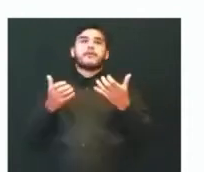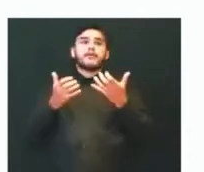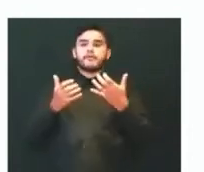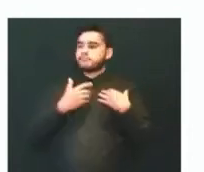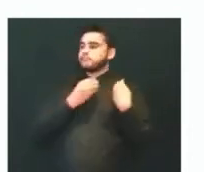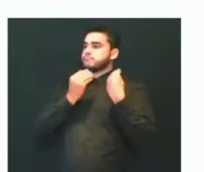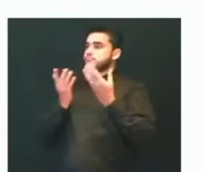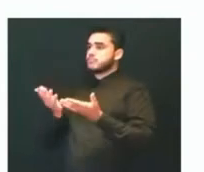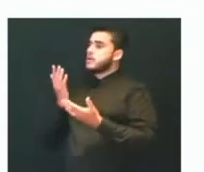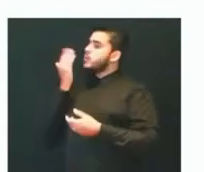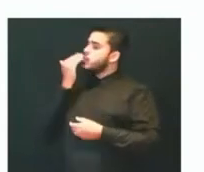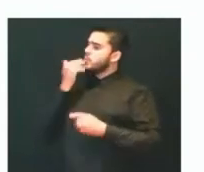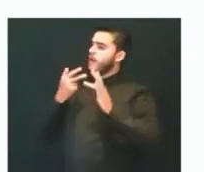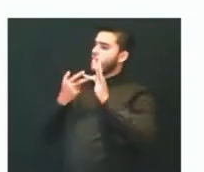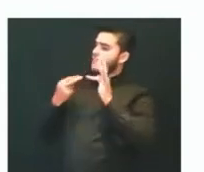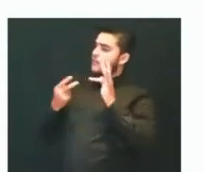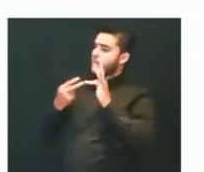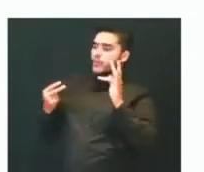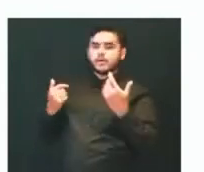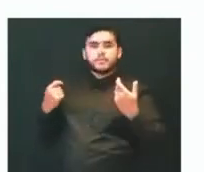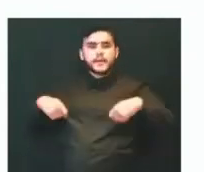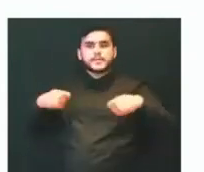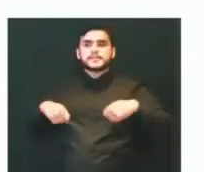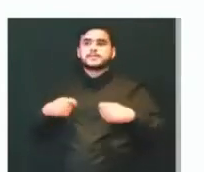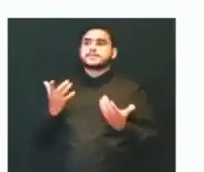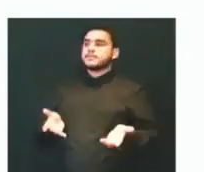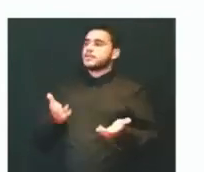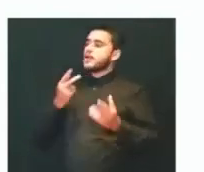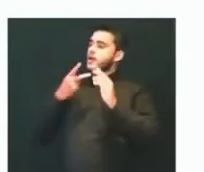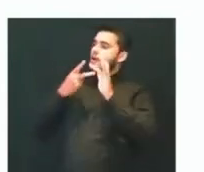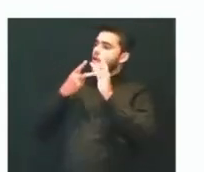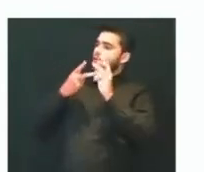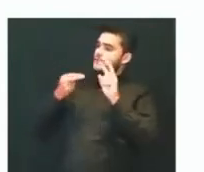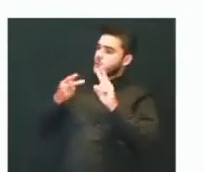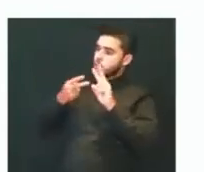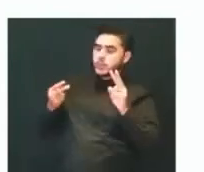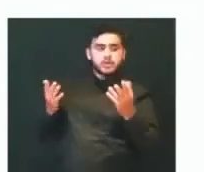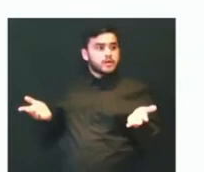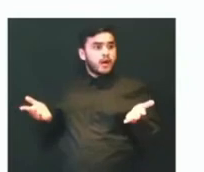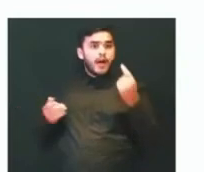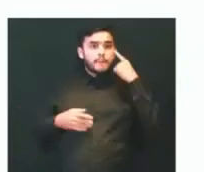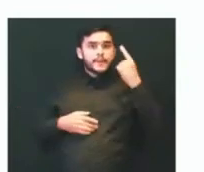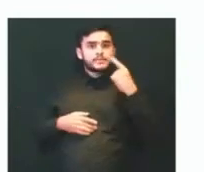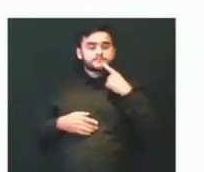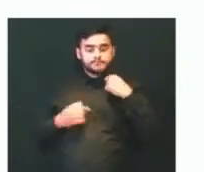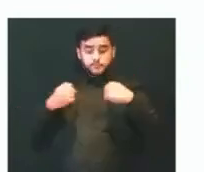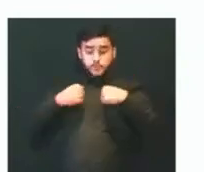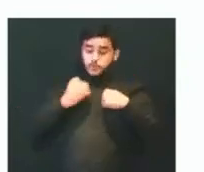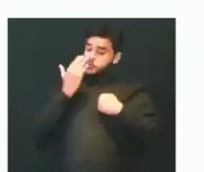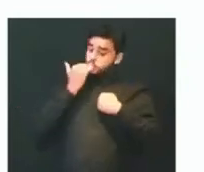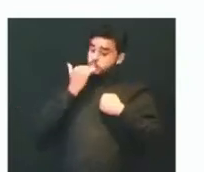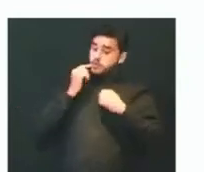coma mais fruta, você precisa comer mais fruta, você precisa comer mais verdura. E você, cuidador, muitas vezes está